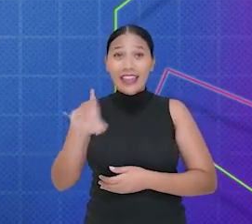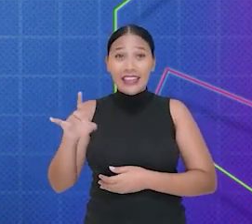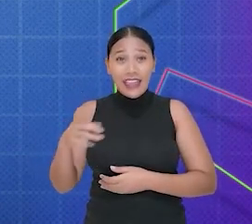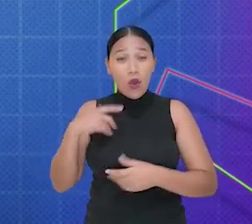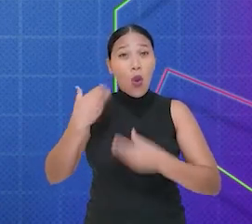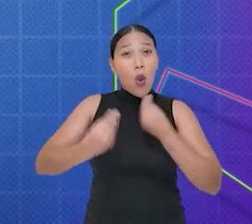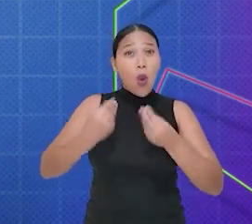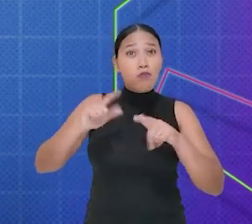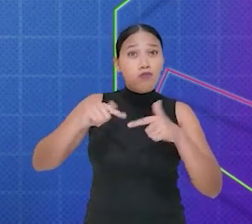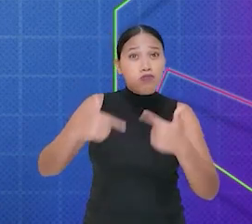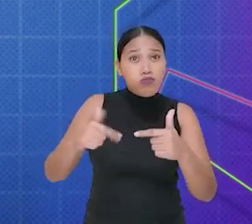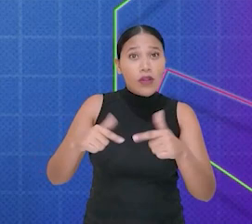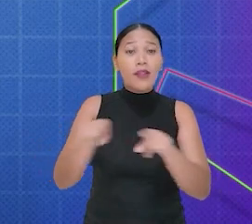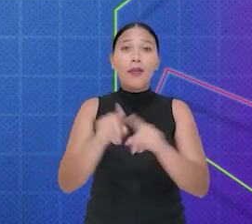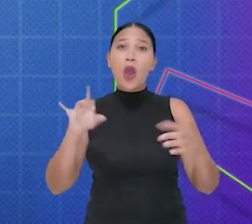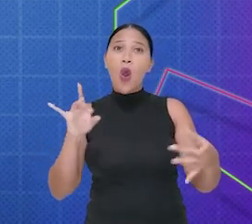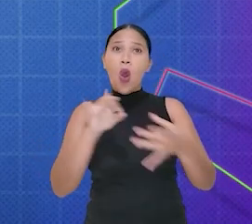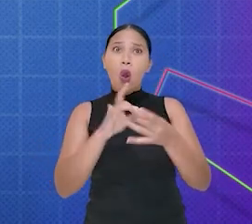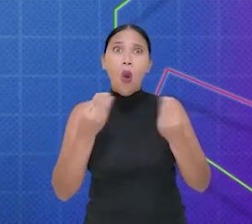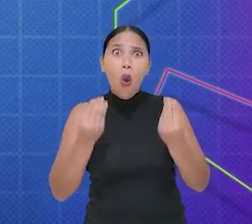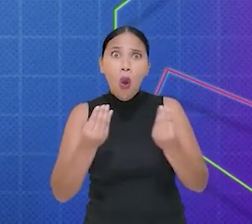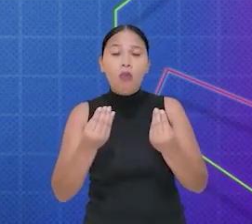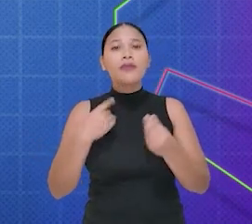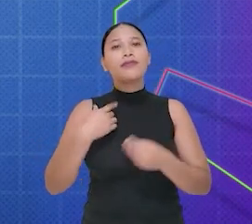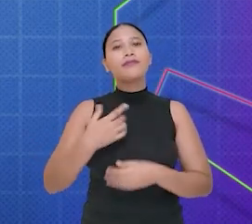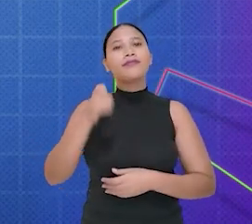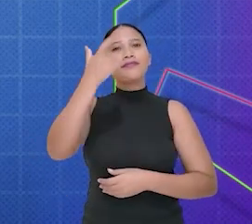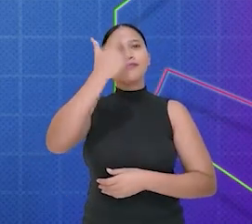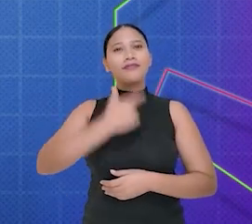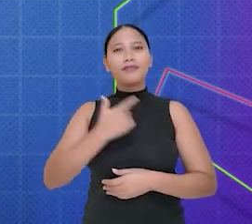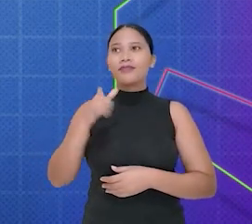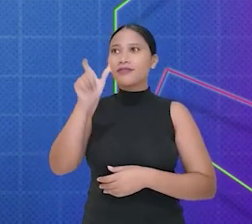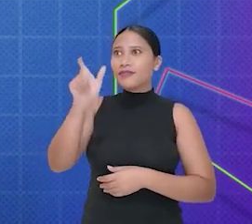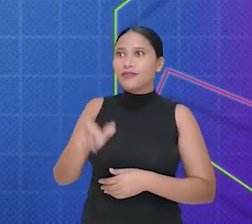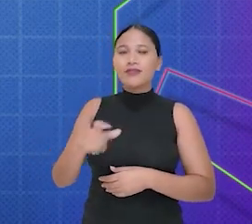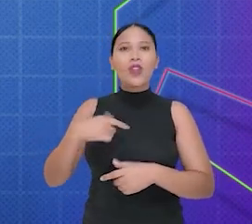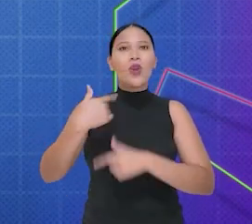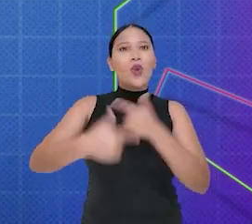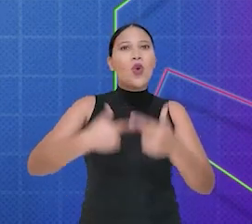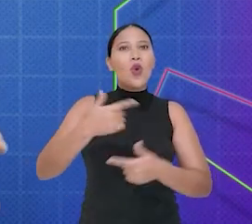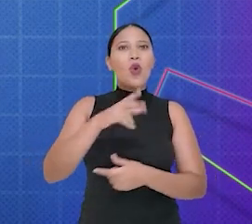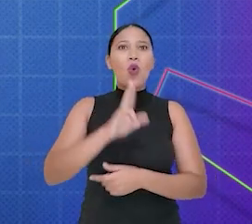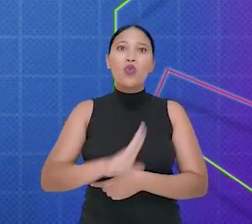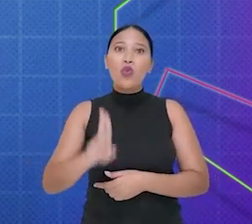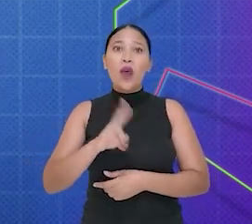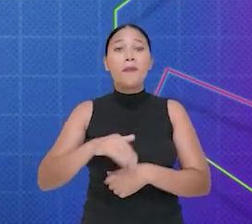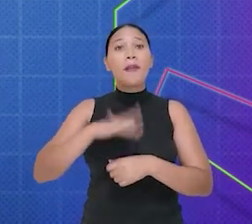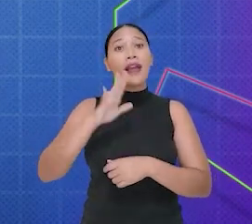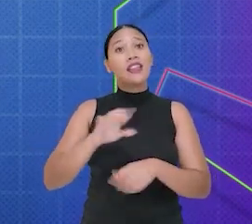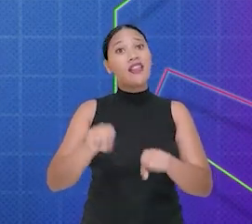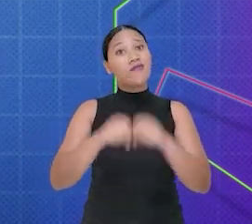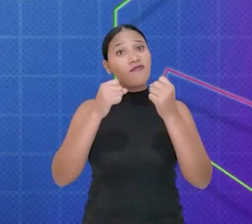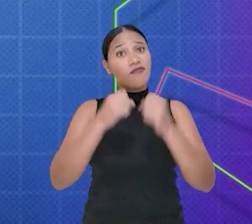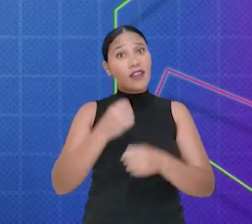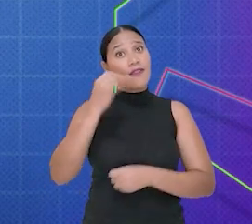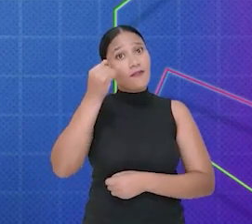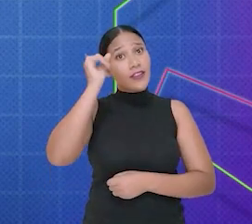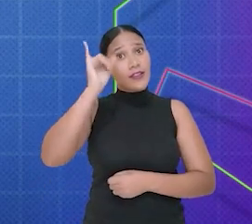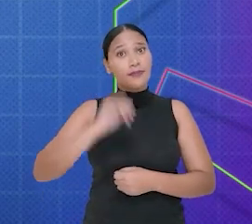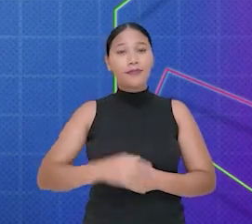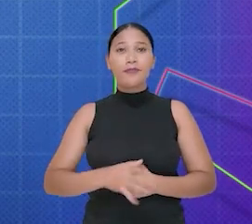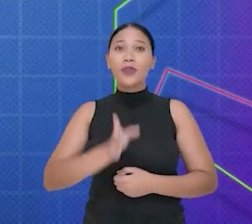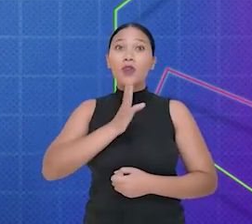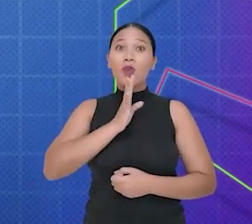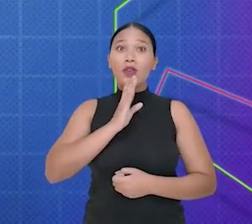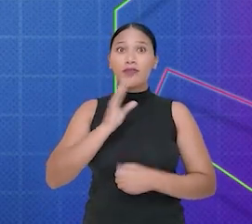cada dispositivo e como eles se conectam permite que o usuário possa solucionar problemas com mais facilidade e evite possíveis danos